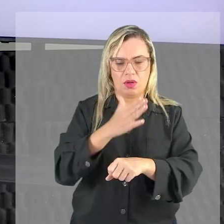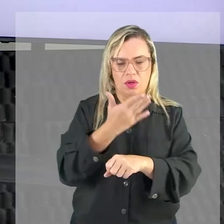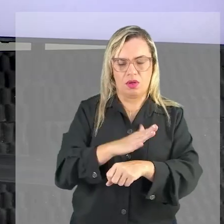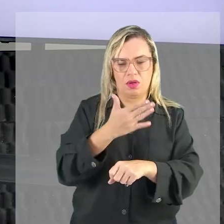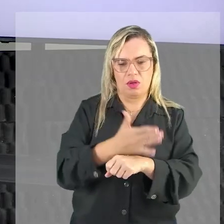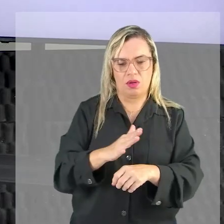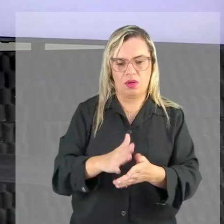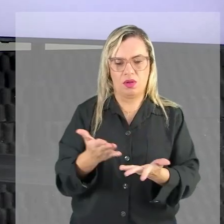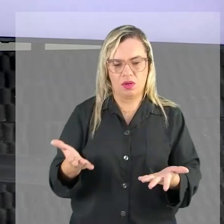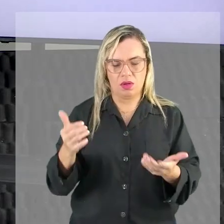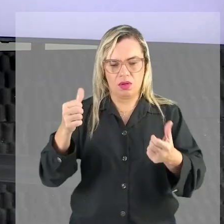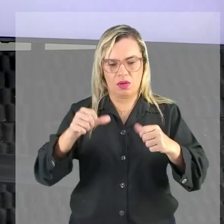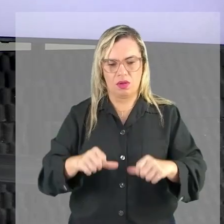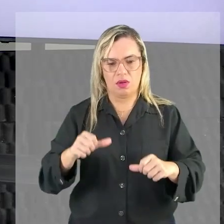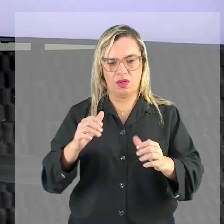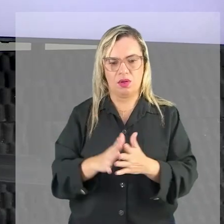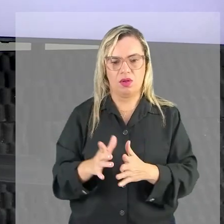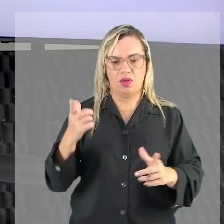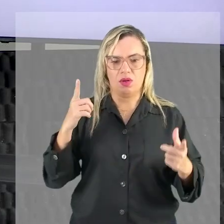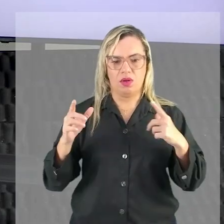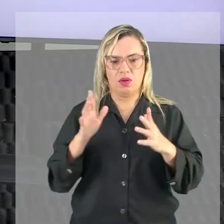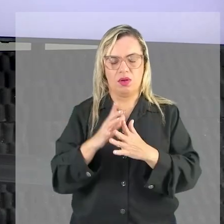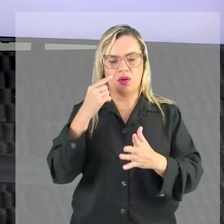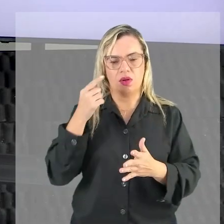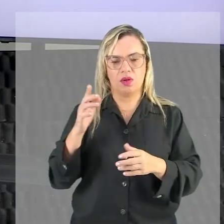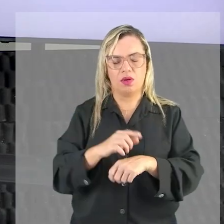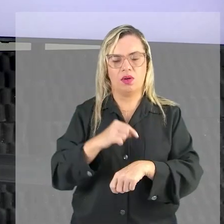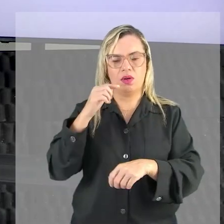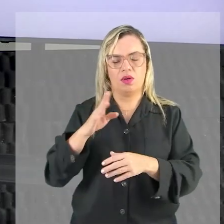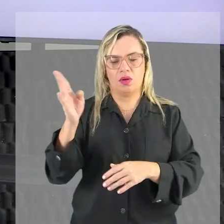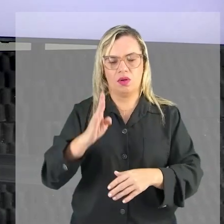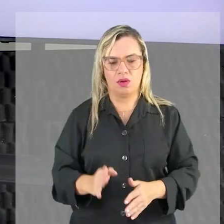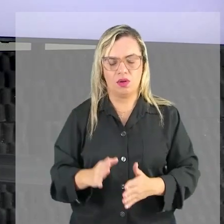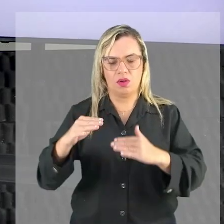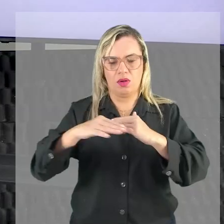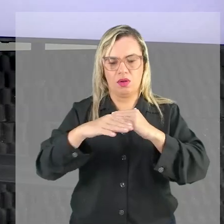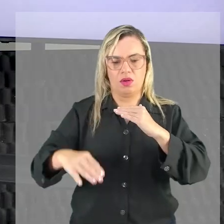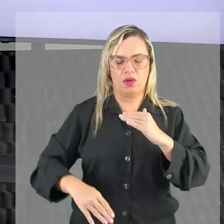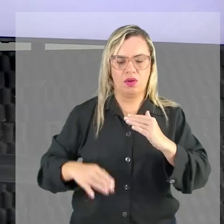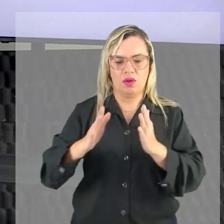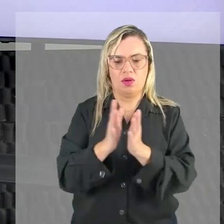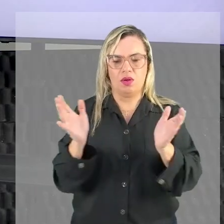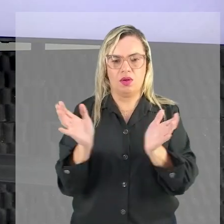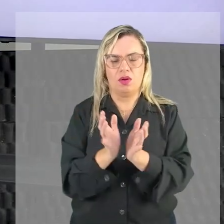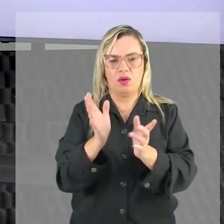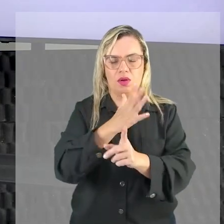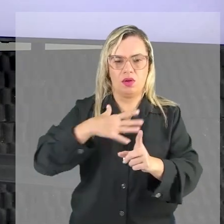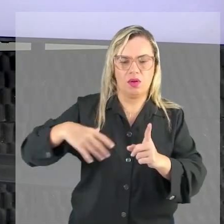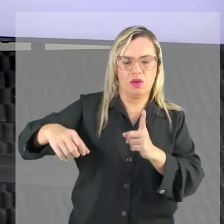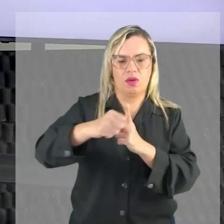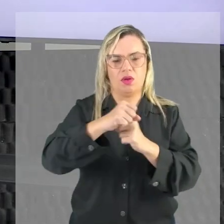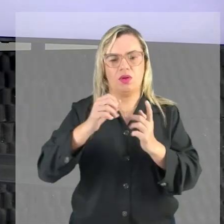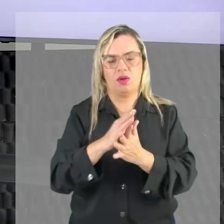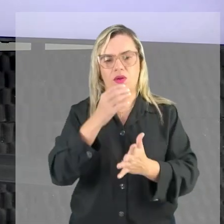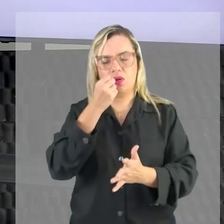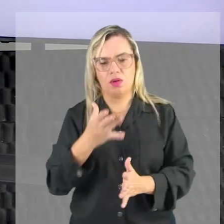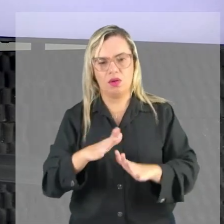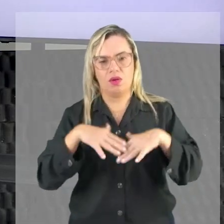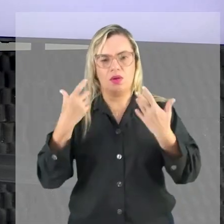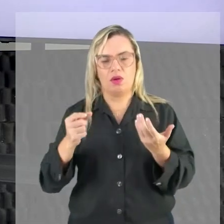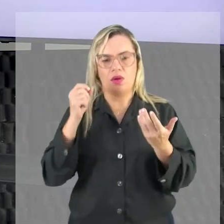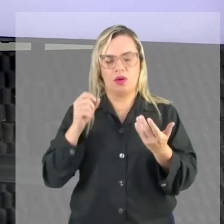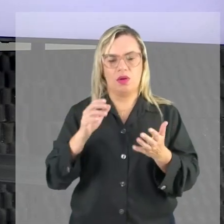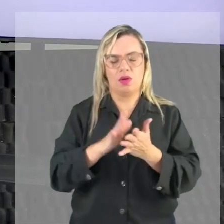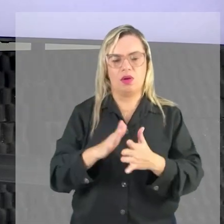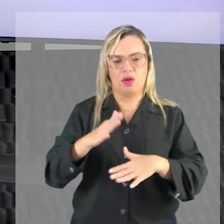atividade física no tempo de lazer no Brasil é a desigualdade entre as classes sociais, tá bom? Então,